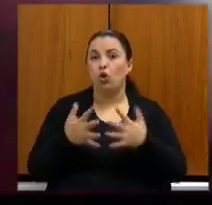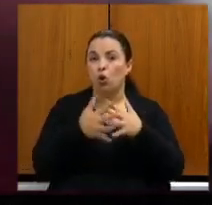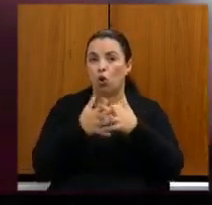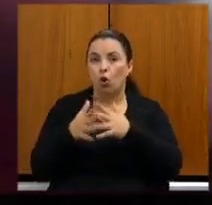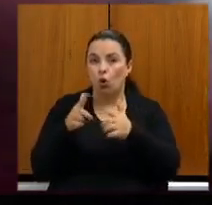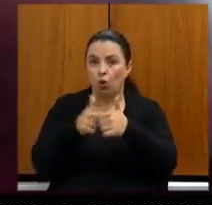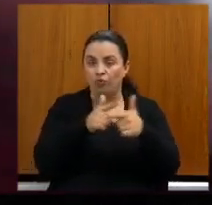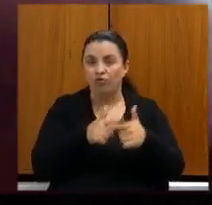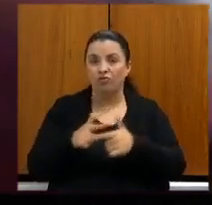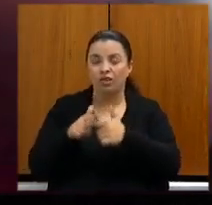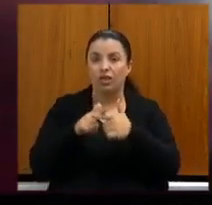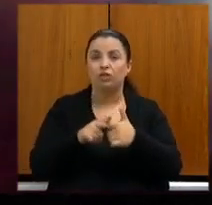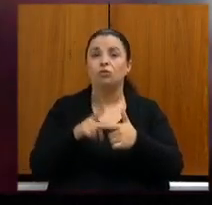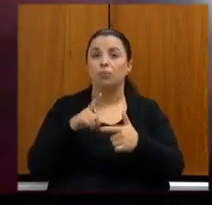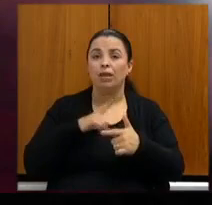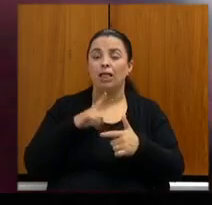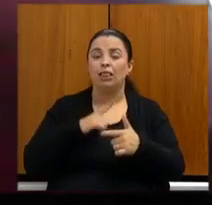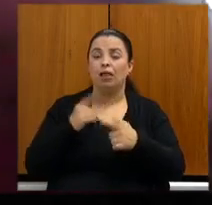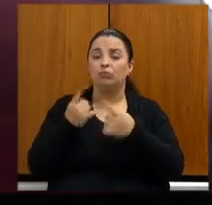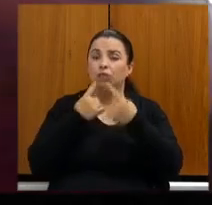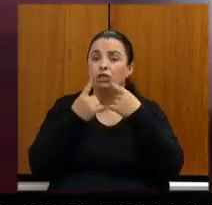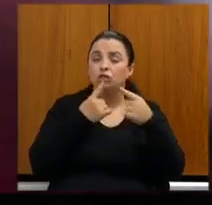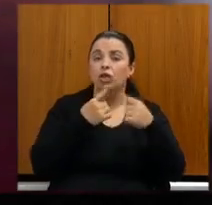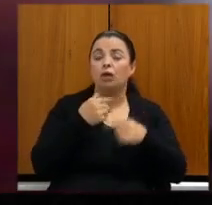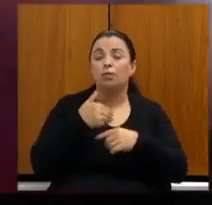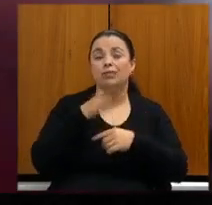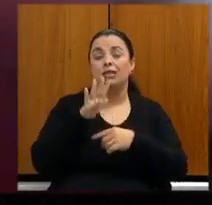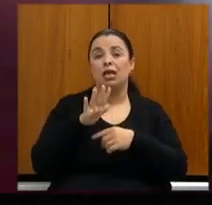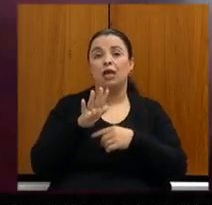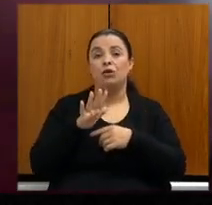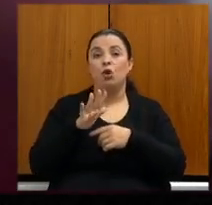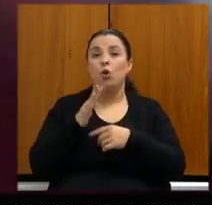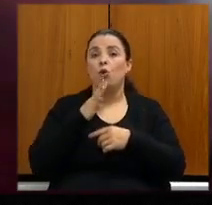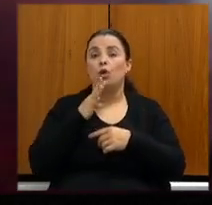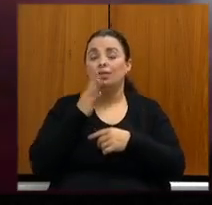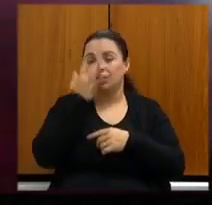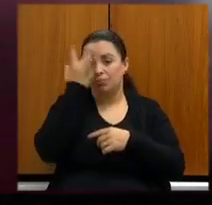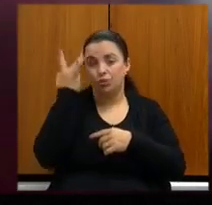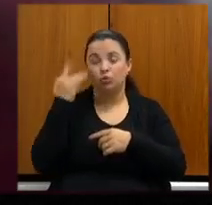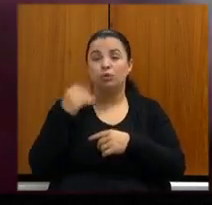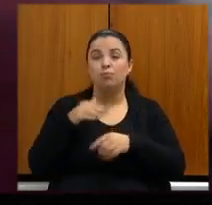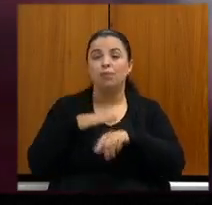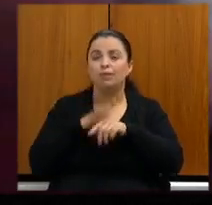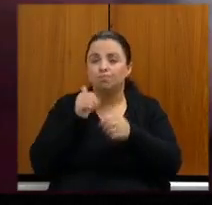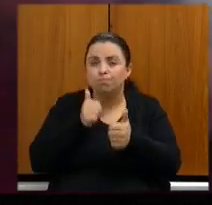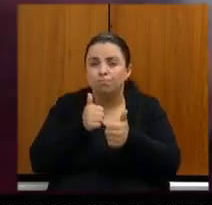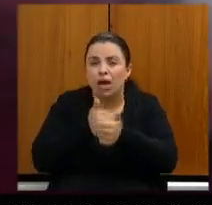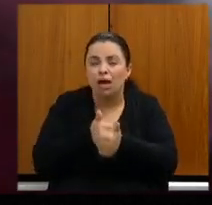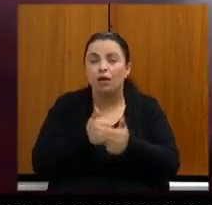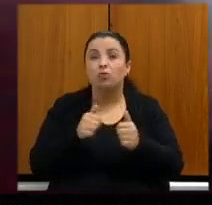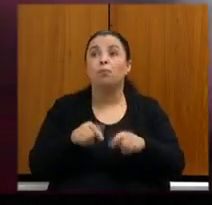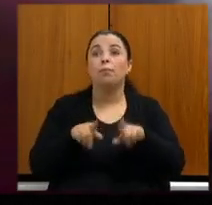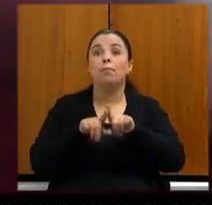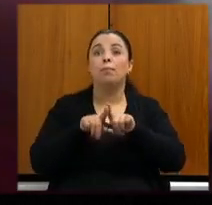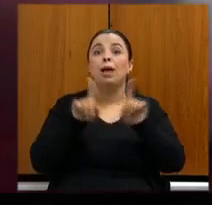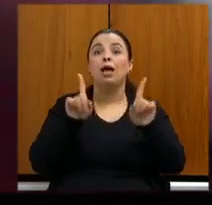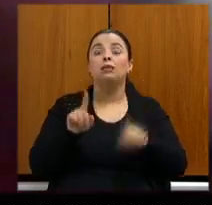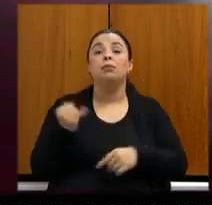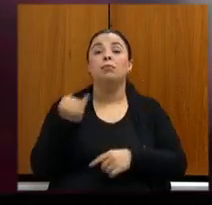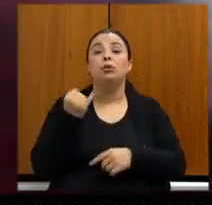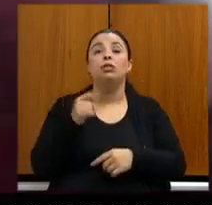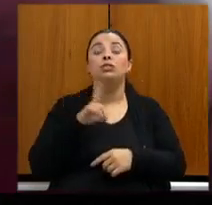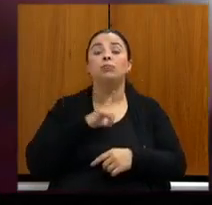passa aquele conflito com esse as pessoas de pé mas também é importante que haja uma aproximação também